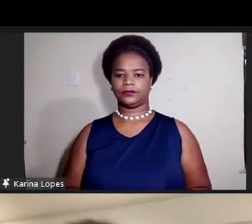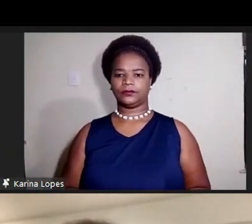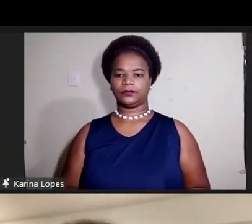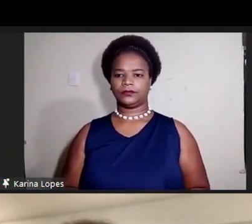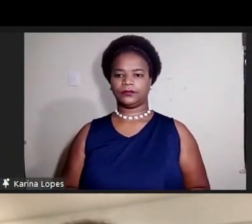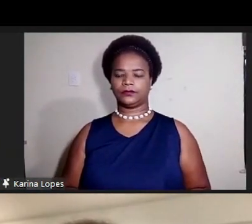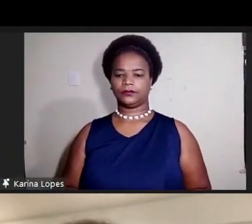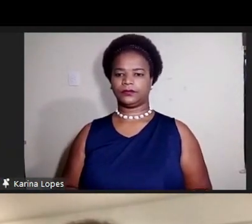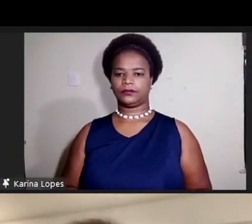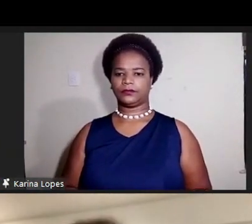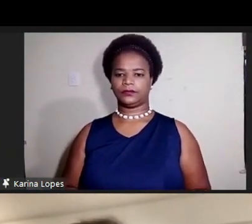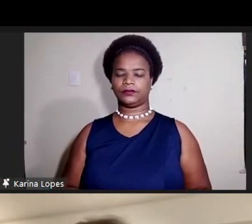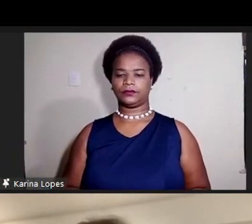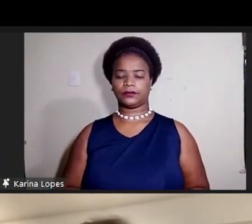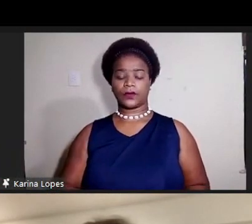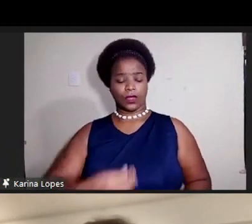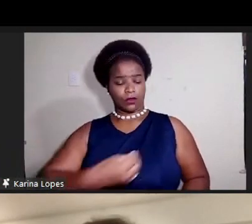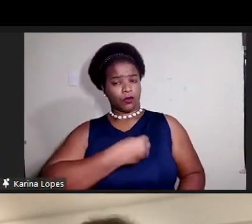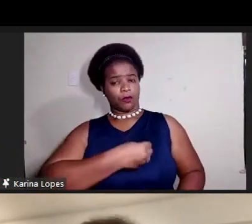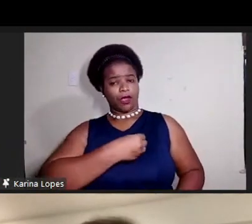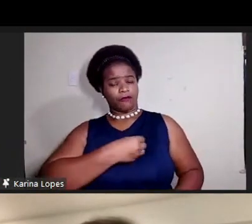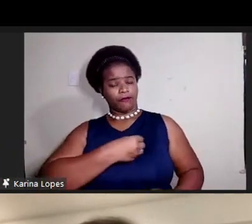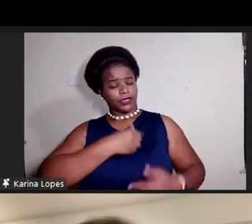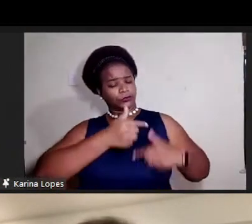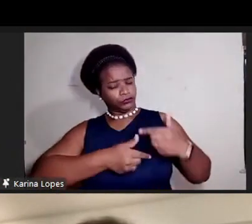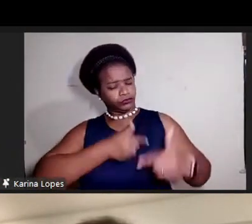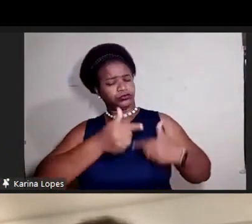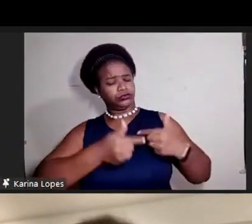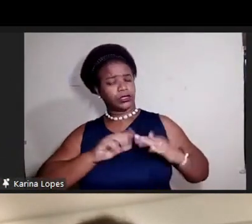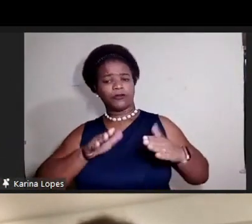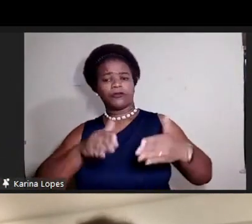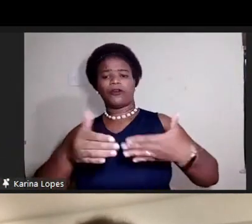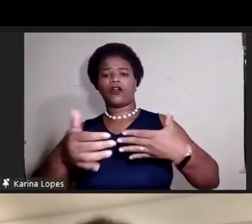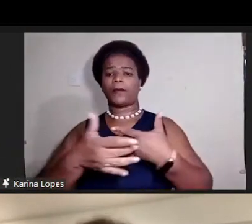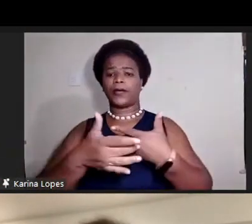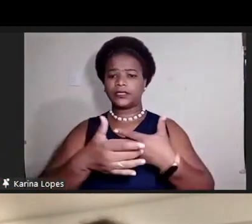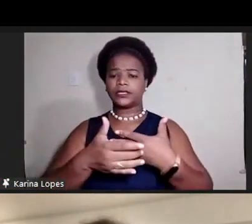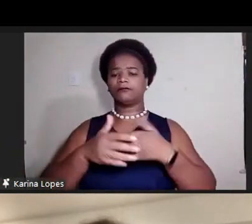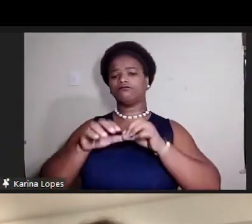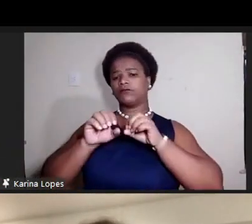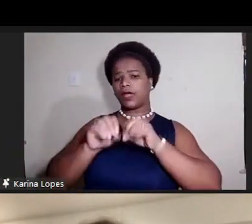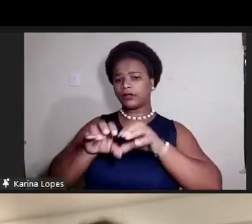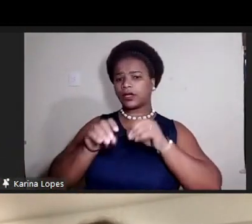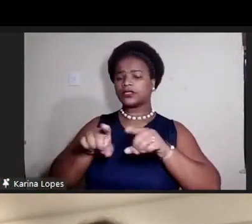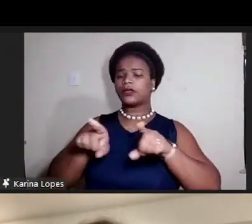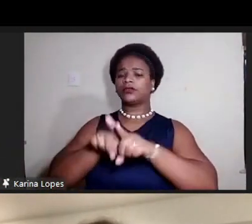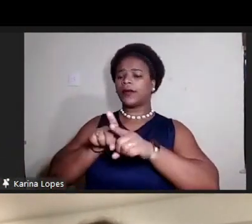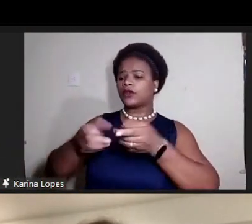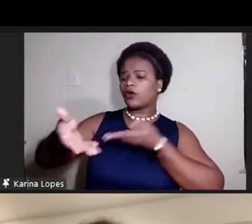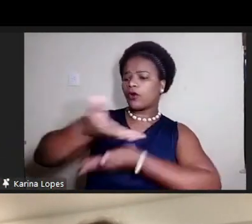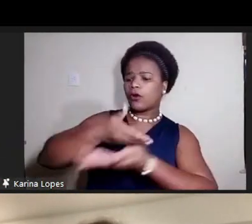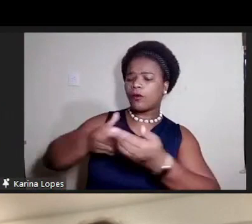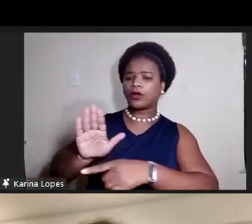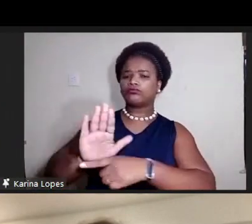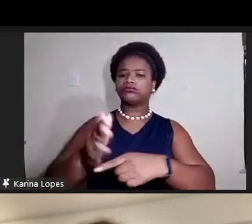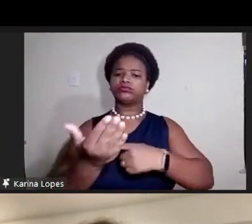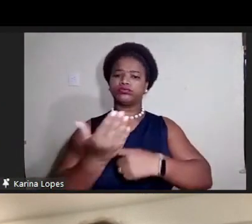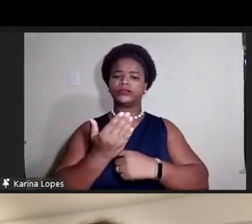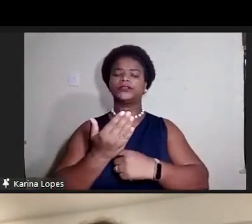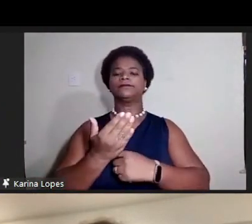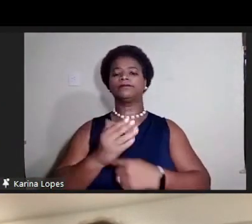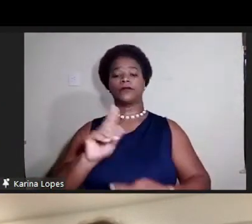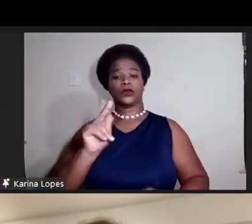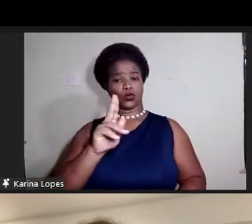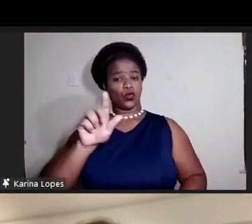Uma vida dedicada à medicina, à educação e ao cooperativismo. Hugo Borges formou-se médico aos